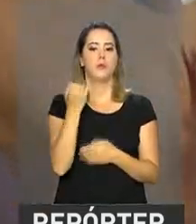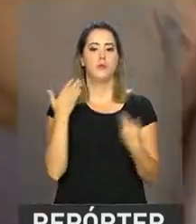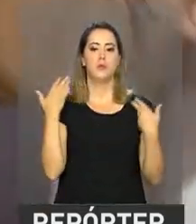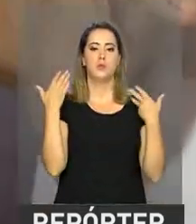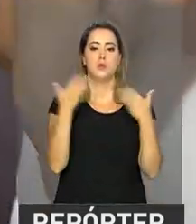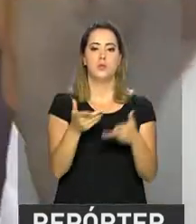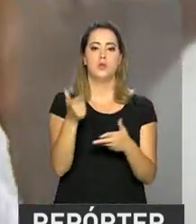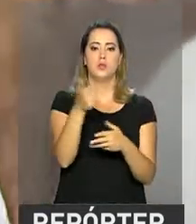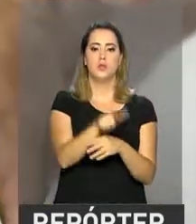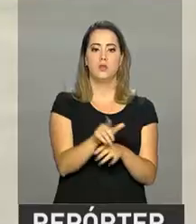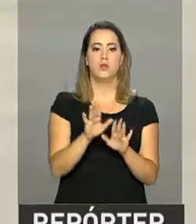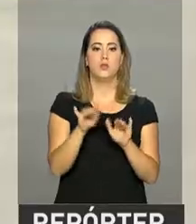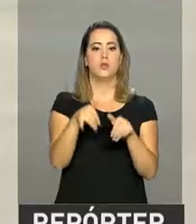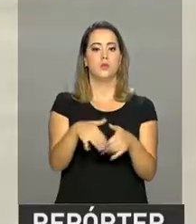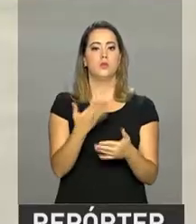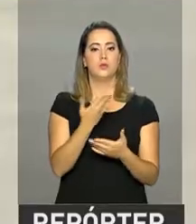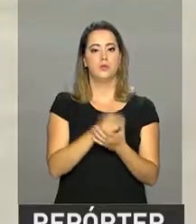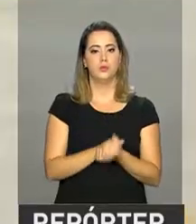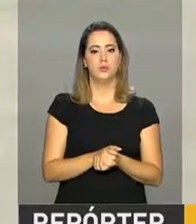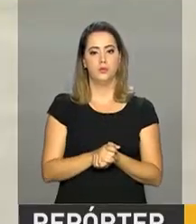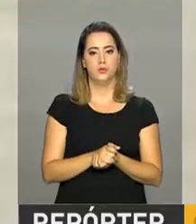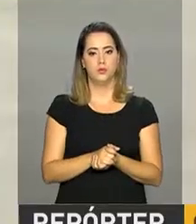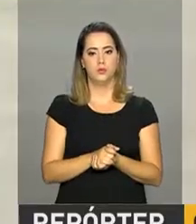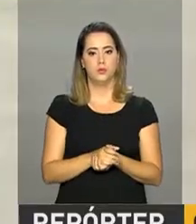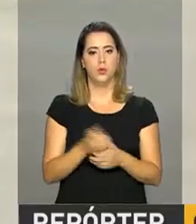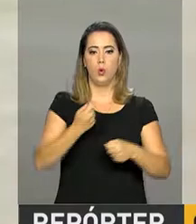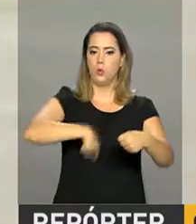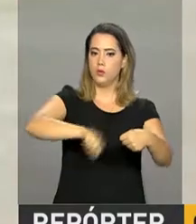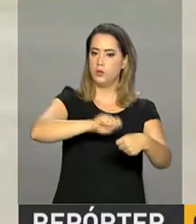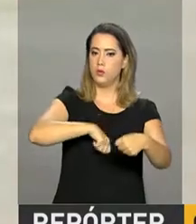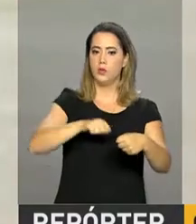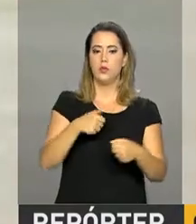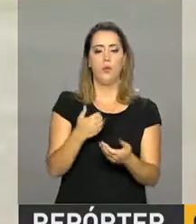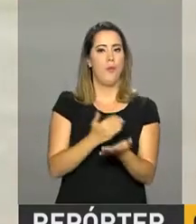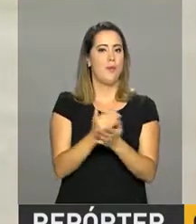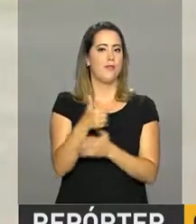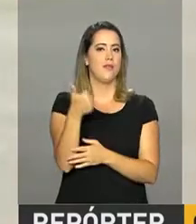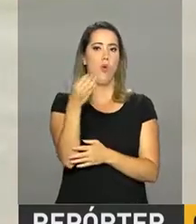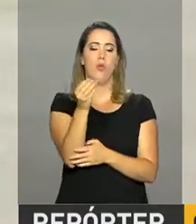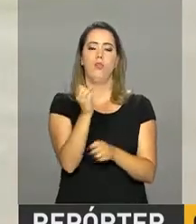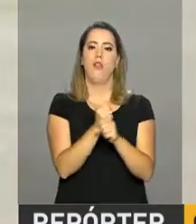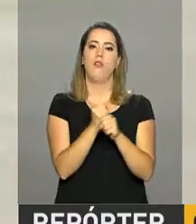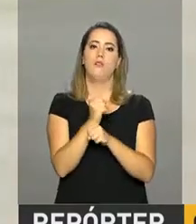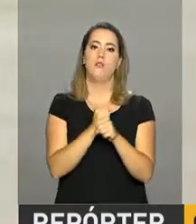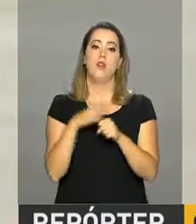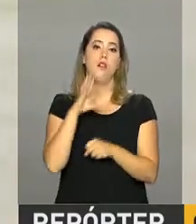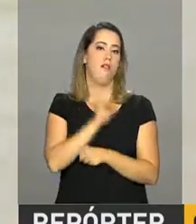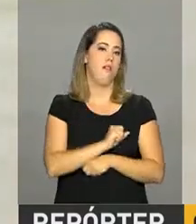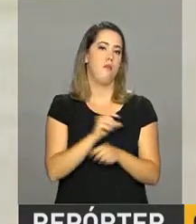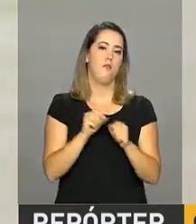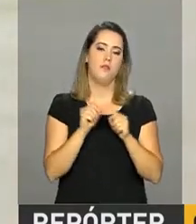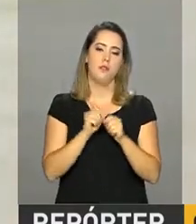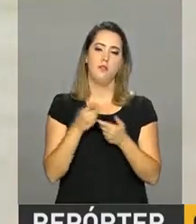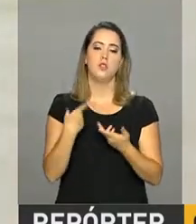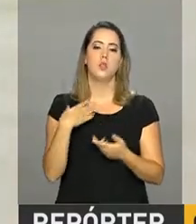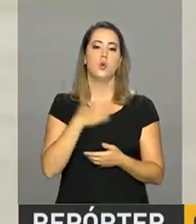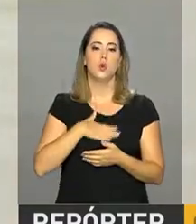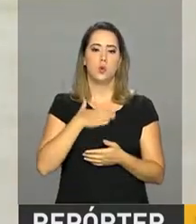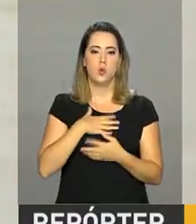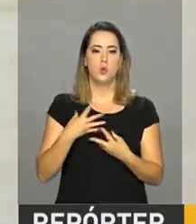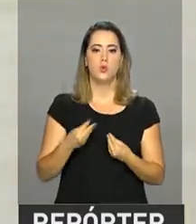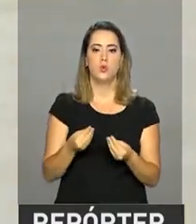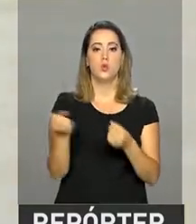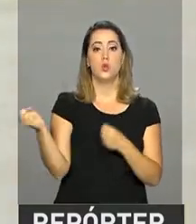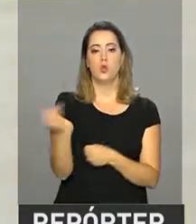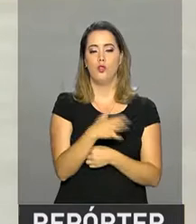chegar novamente à final. Eu cozinho desde os meus 10 anos, né? Então é uma coisa que eu amo fazer, é uma coisa que eu gosto, tá muito